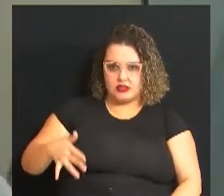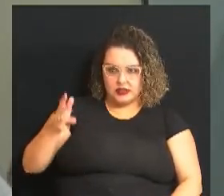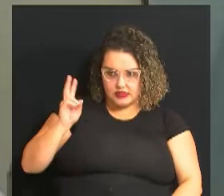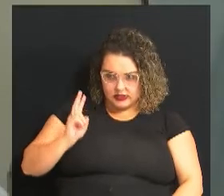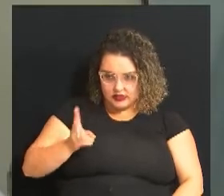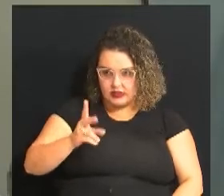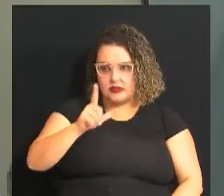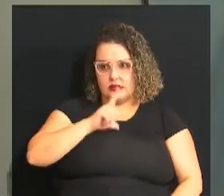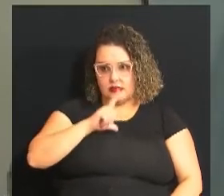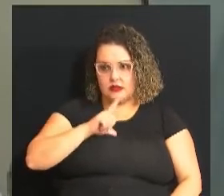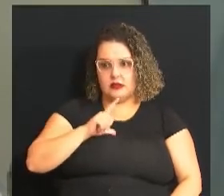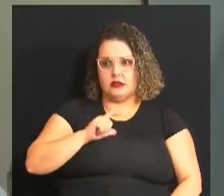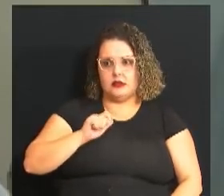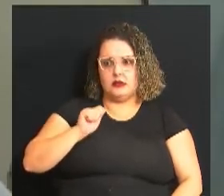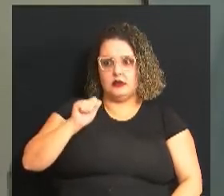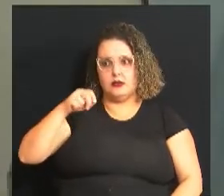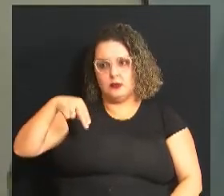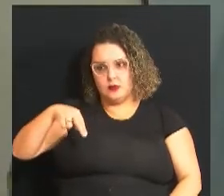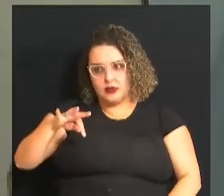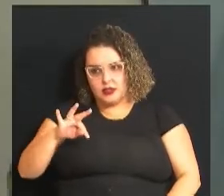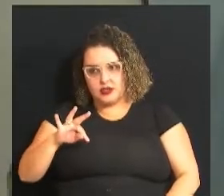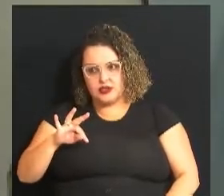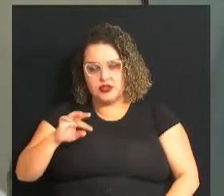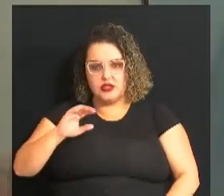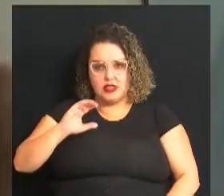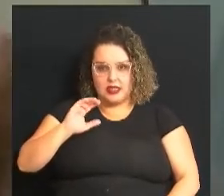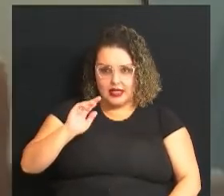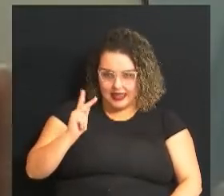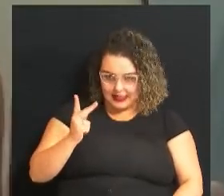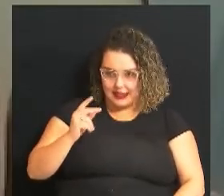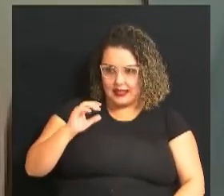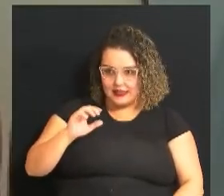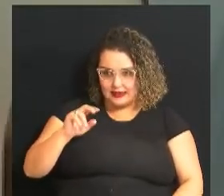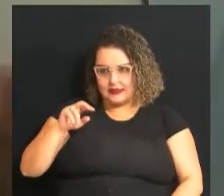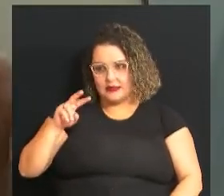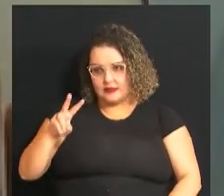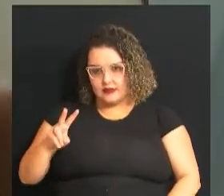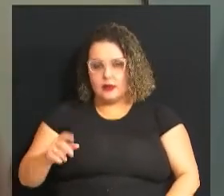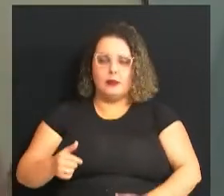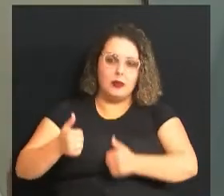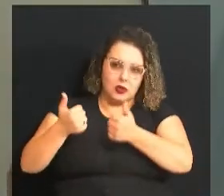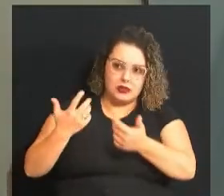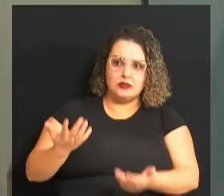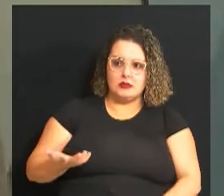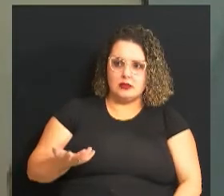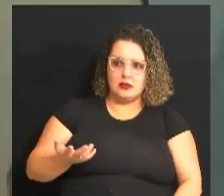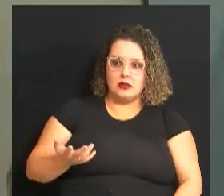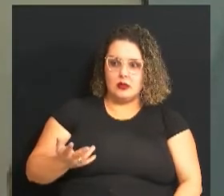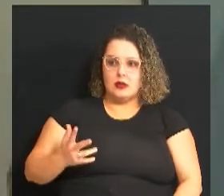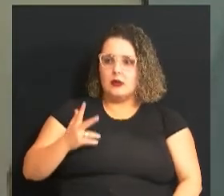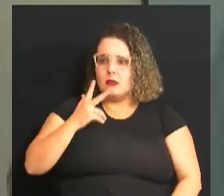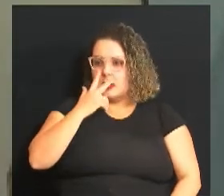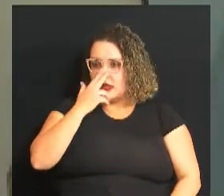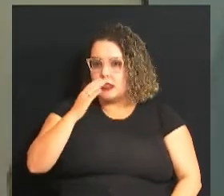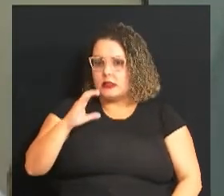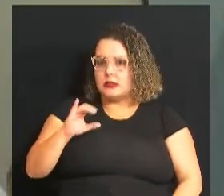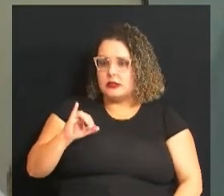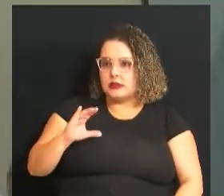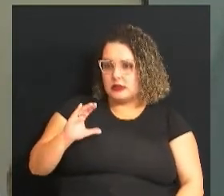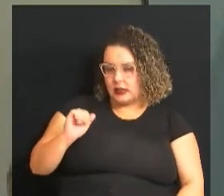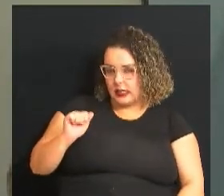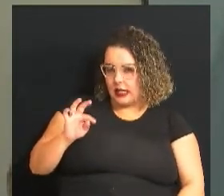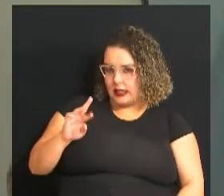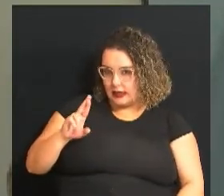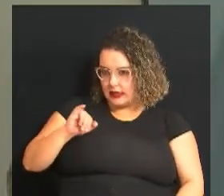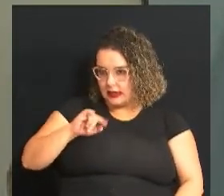o anti-HCV positivo, sempre, mesmo que não tenha mais, como se fosse uma cicatriz imunológica. Então,